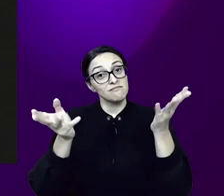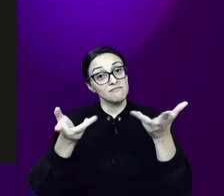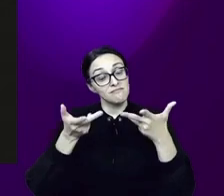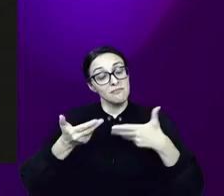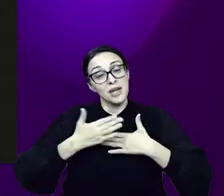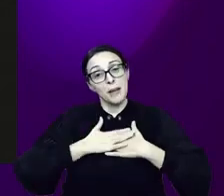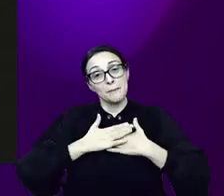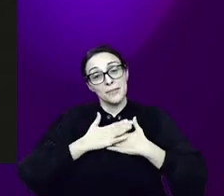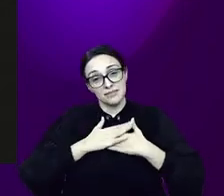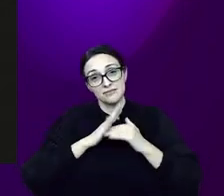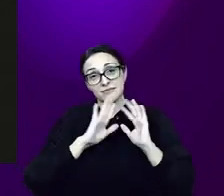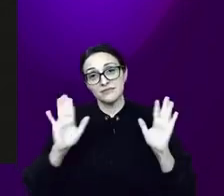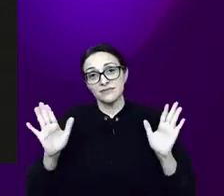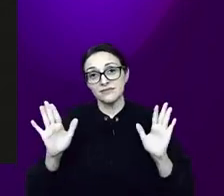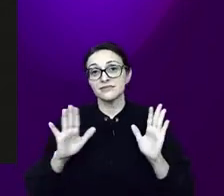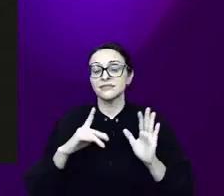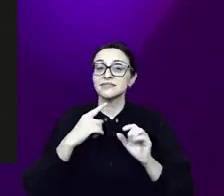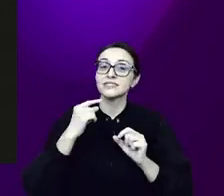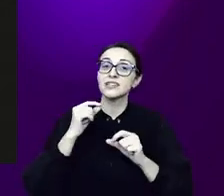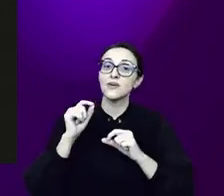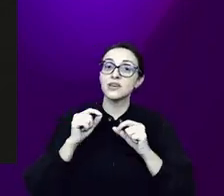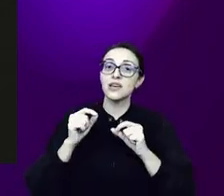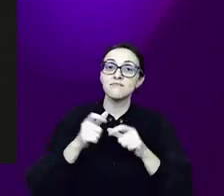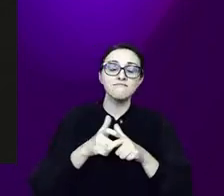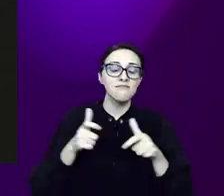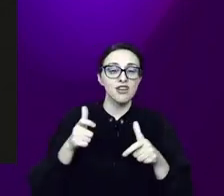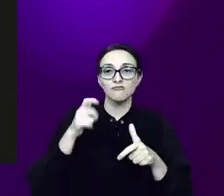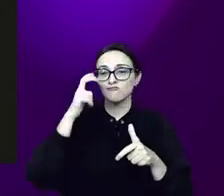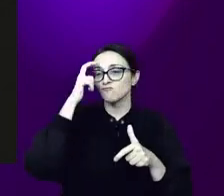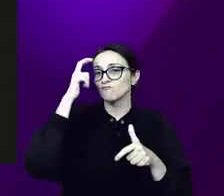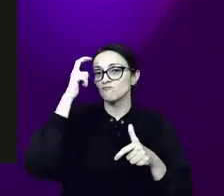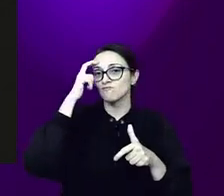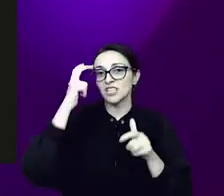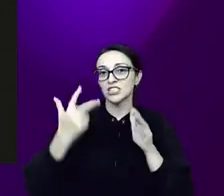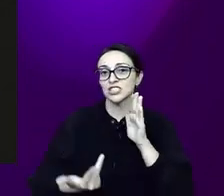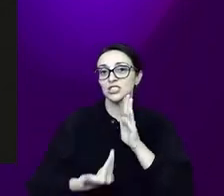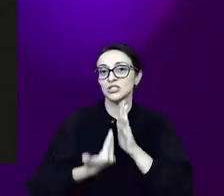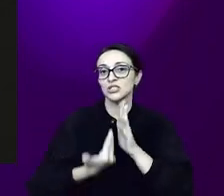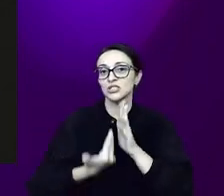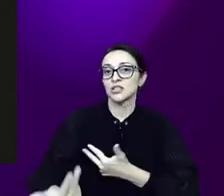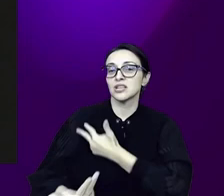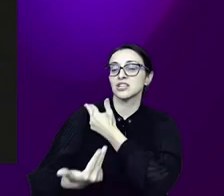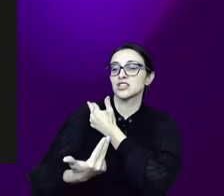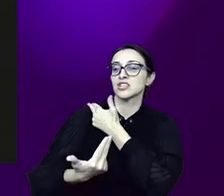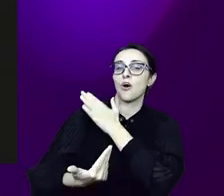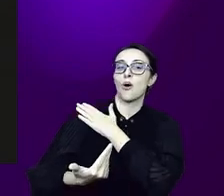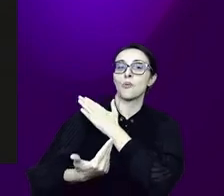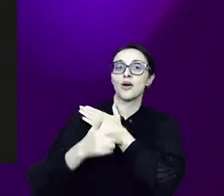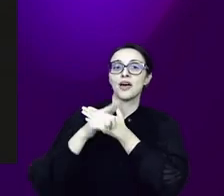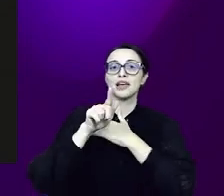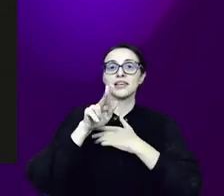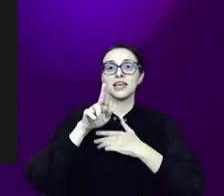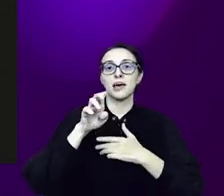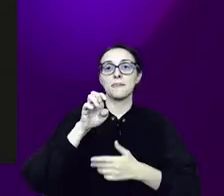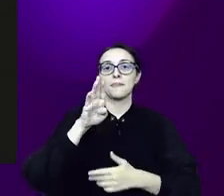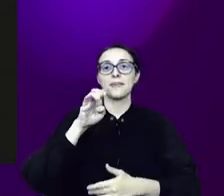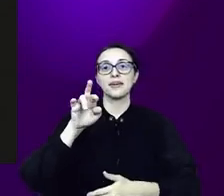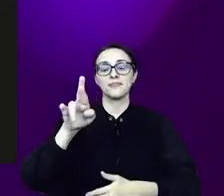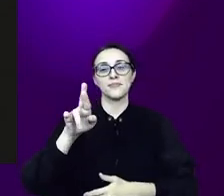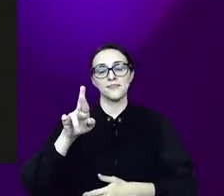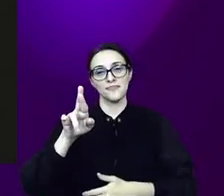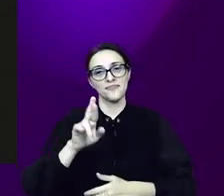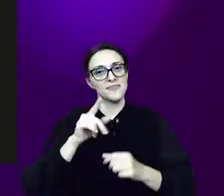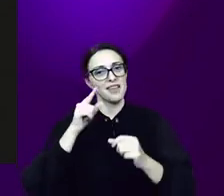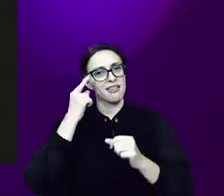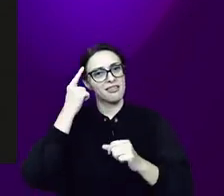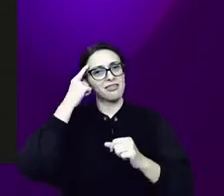mim, que para mim, é do maior gênio da cirurgia do ombro, que é do Gerber. E é uma ideia, assim, já